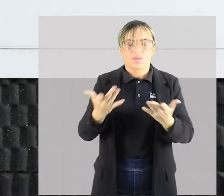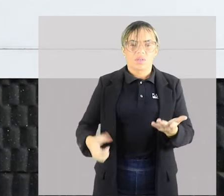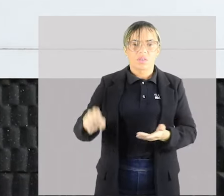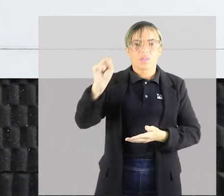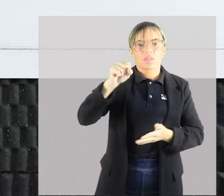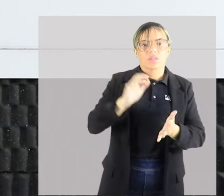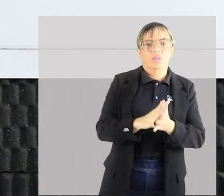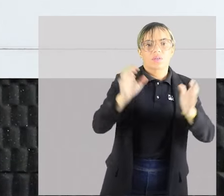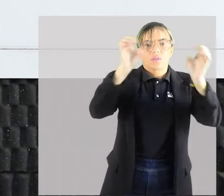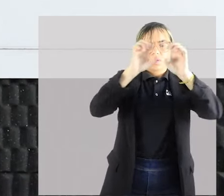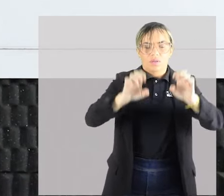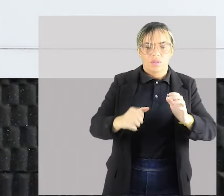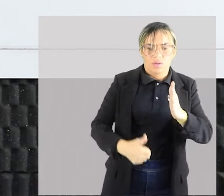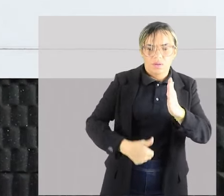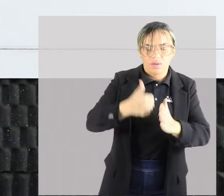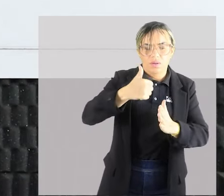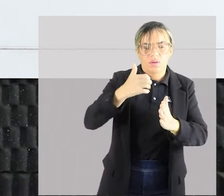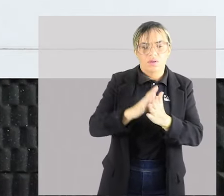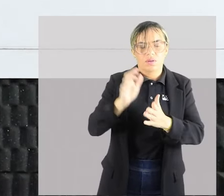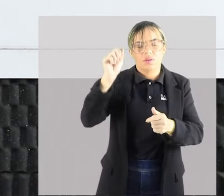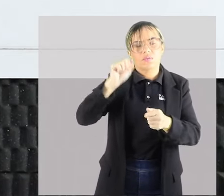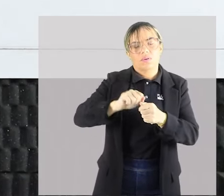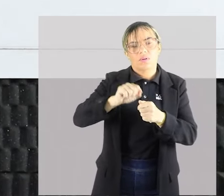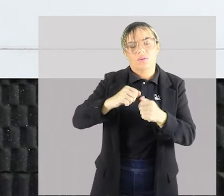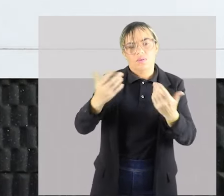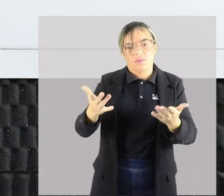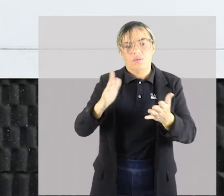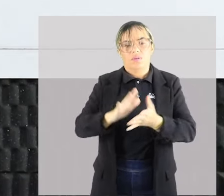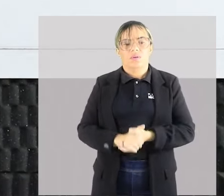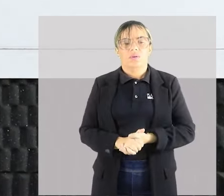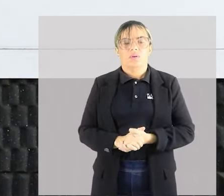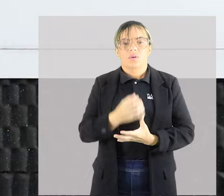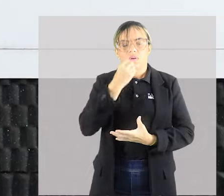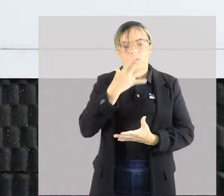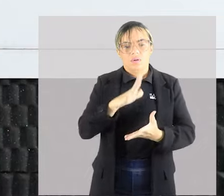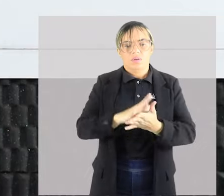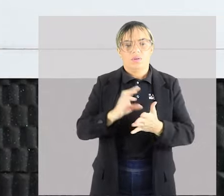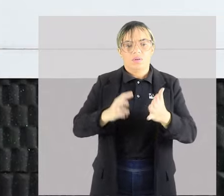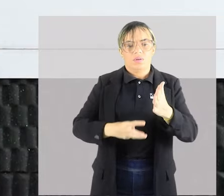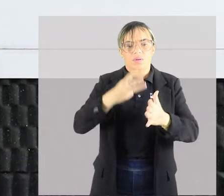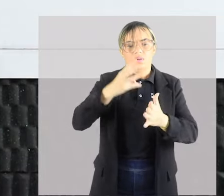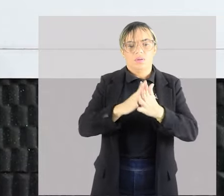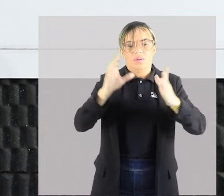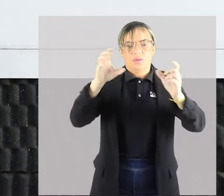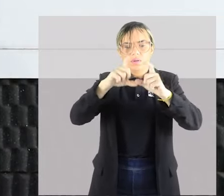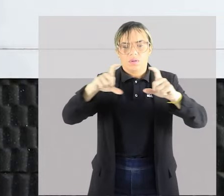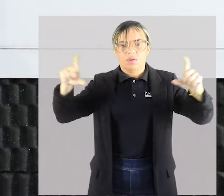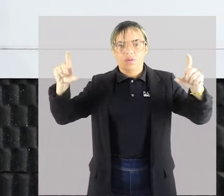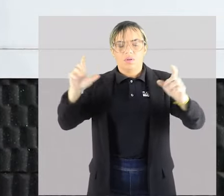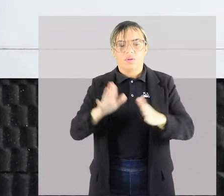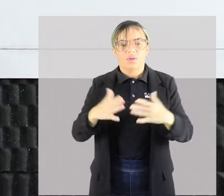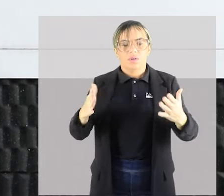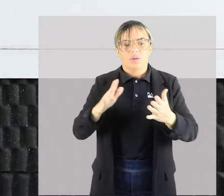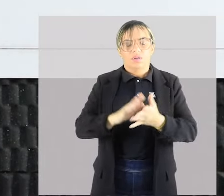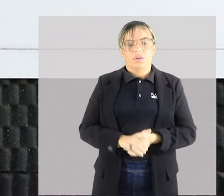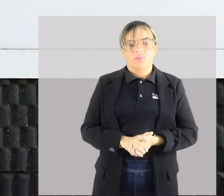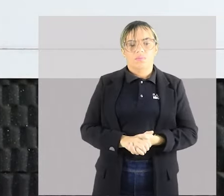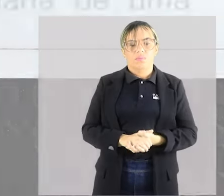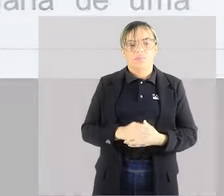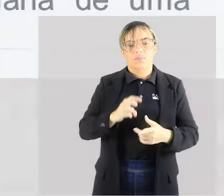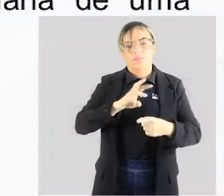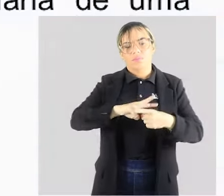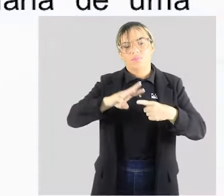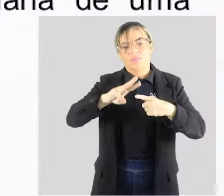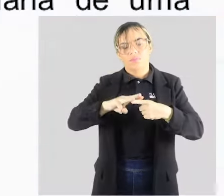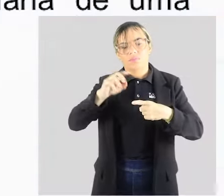primária porque foi a primeira coisa que a gente fez tá bom Bora lá na terceira que fala o seguinte